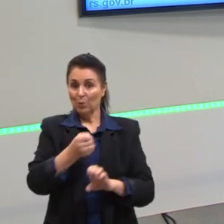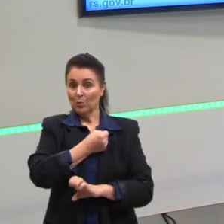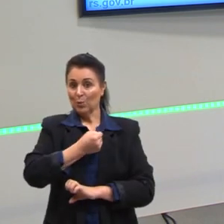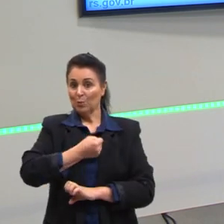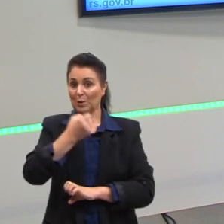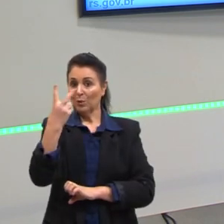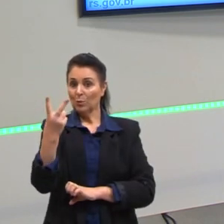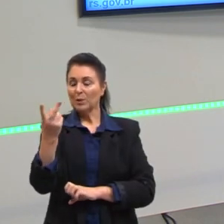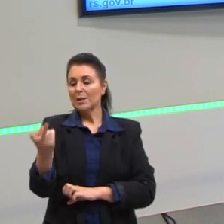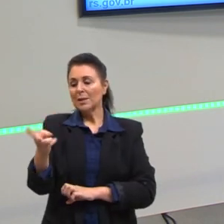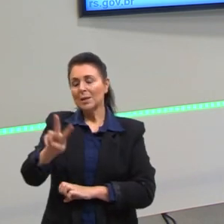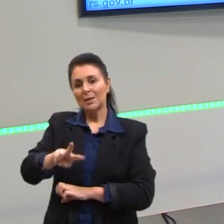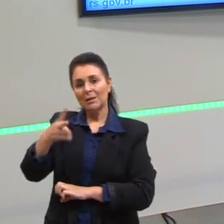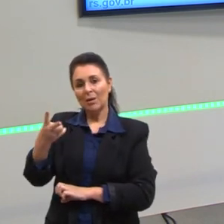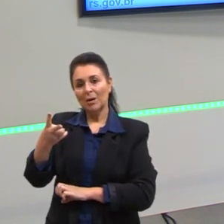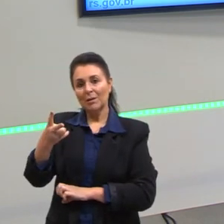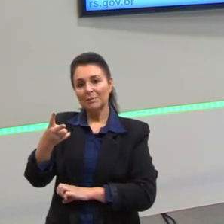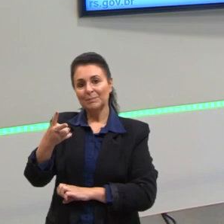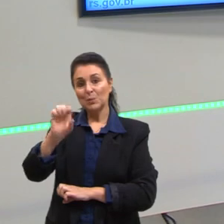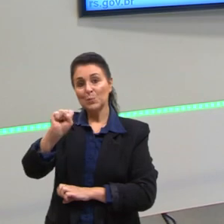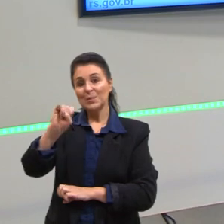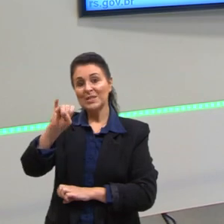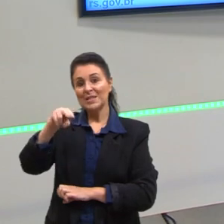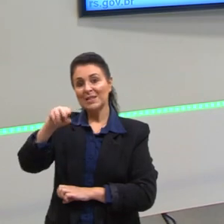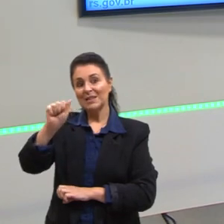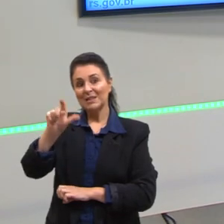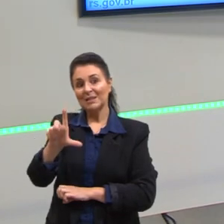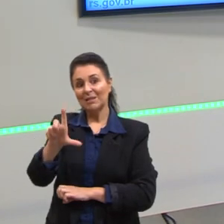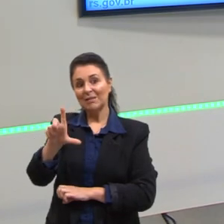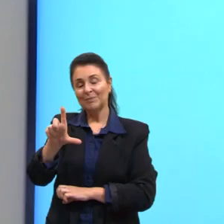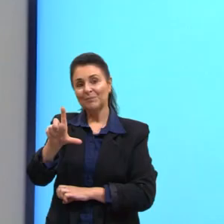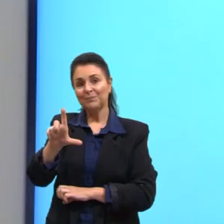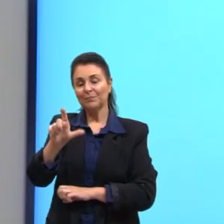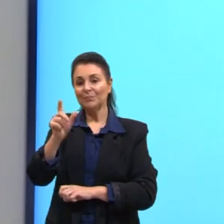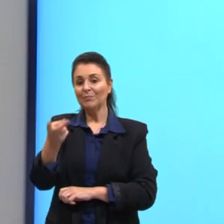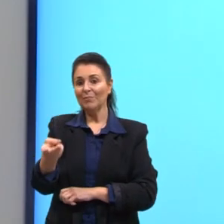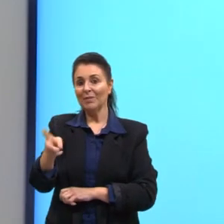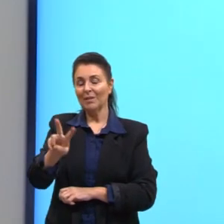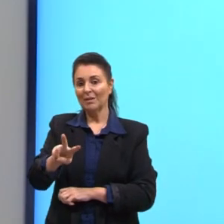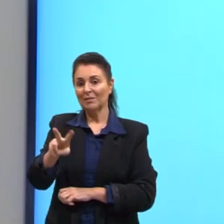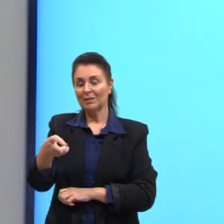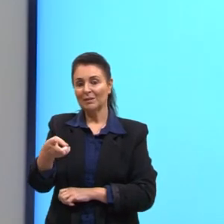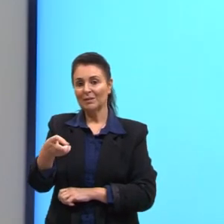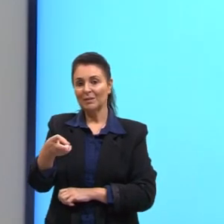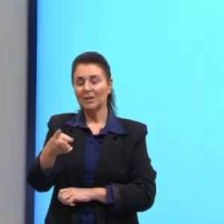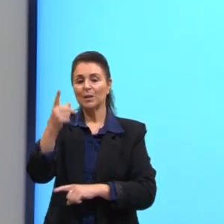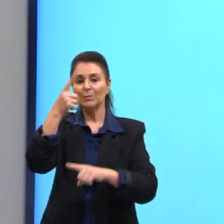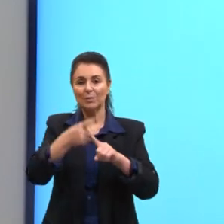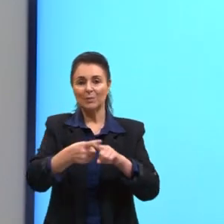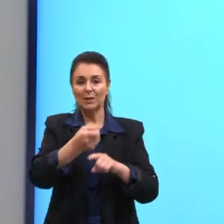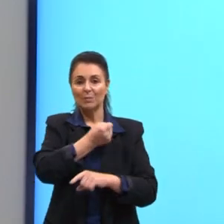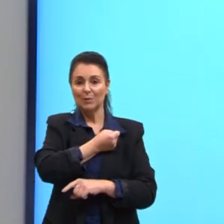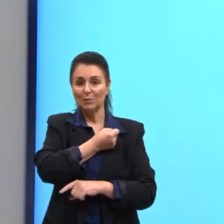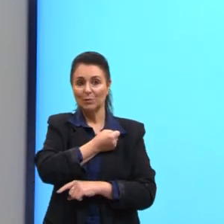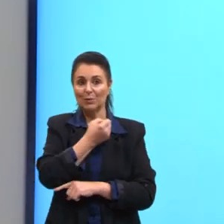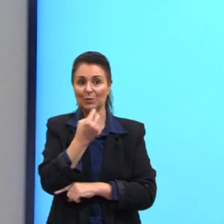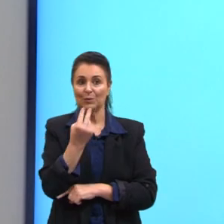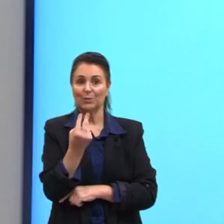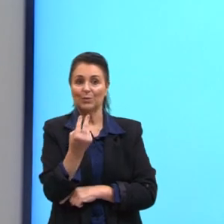inverto a ordem e ver tanto assim não e inverto e multiplique por dois